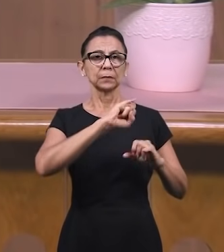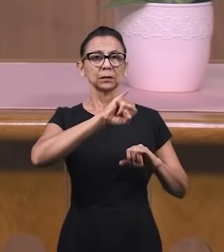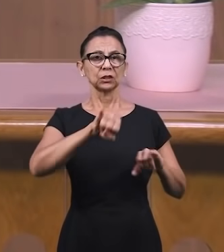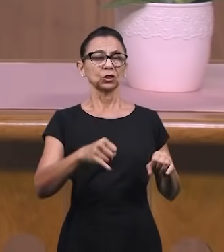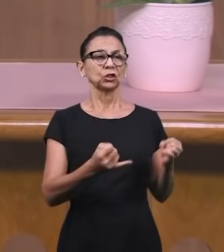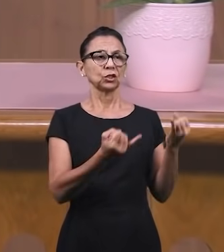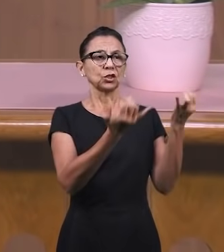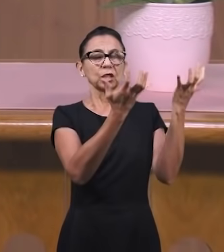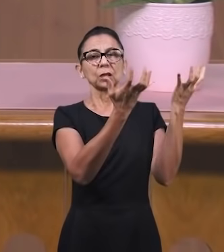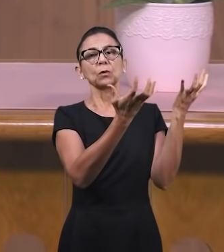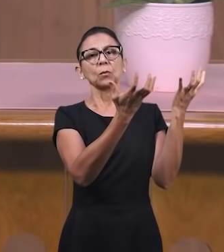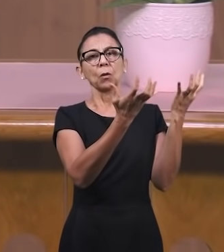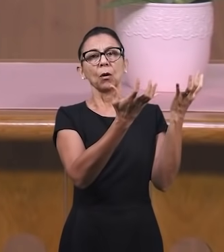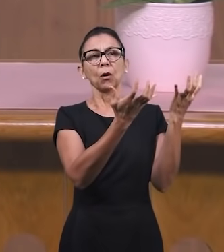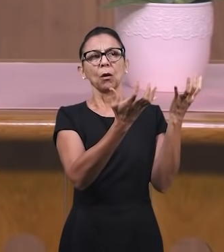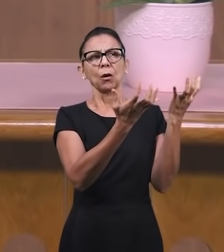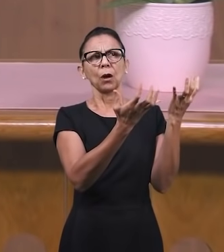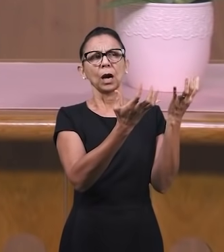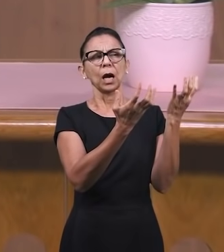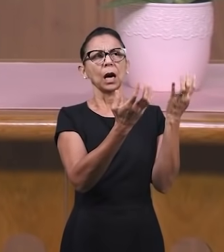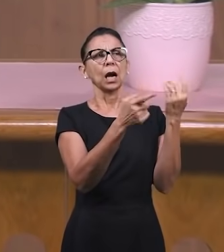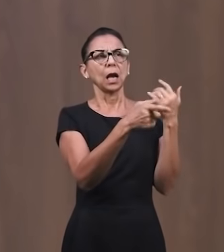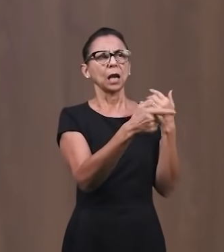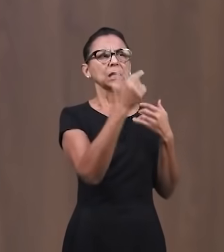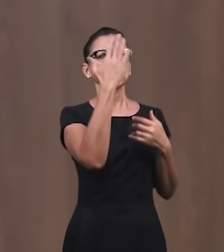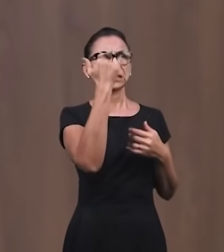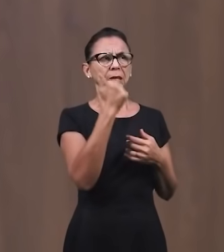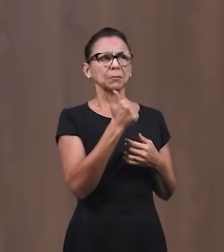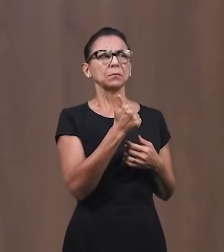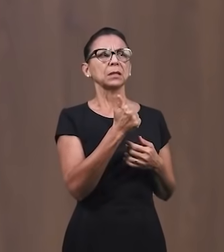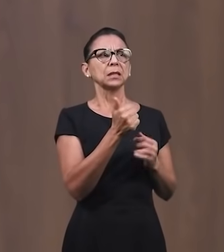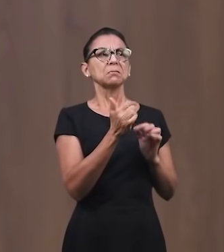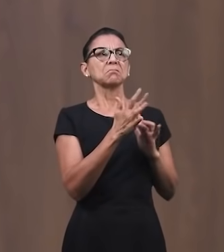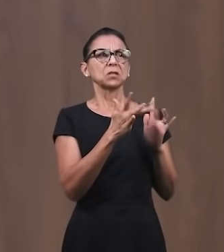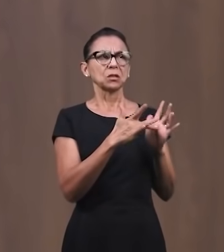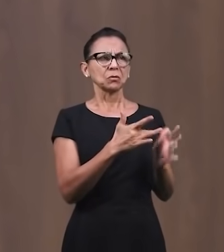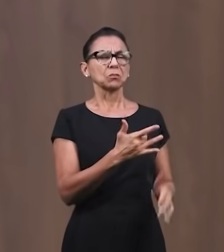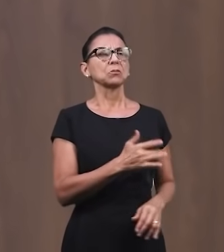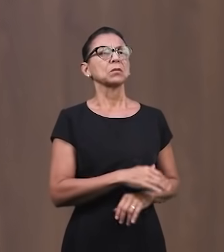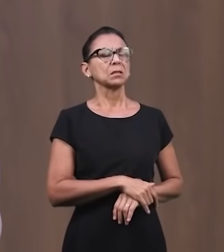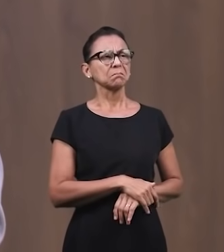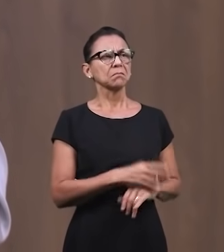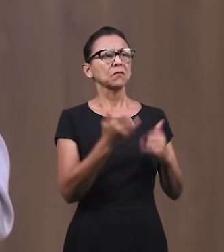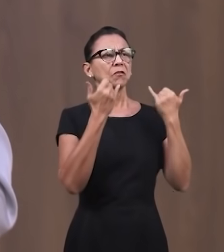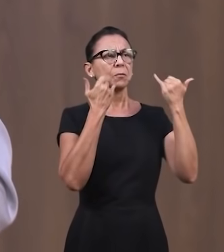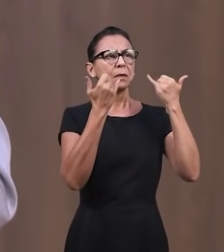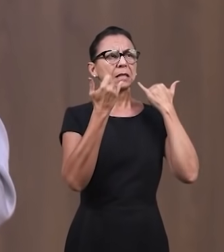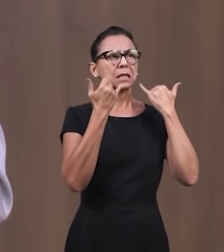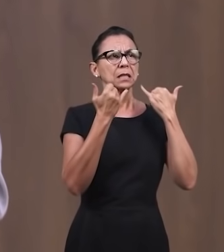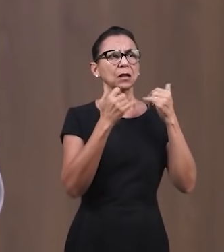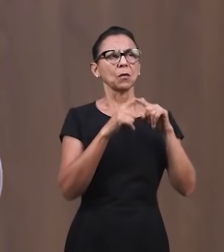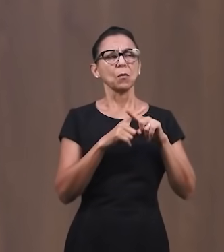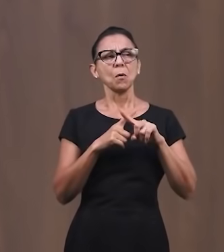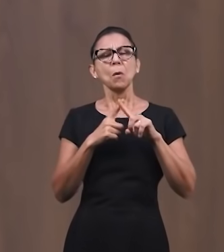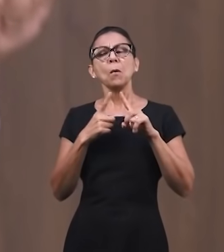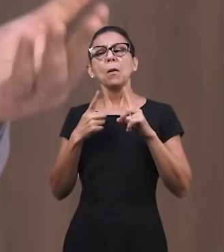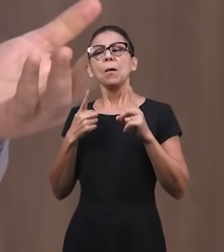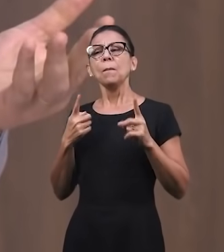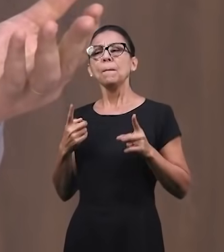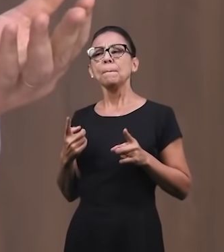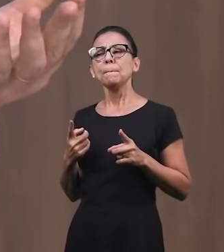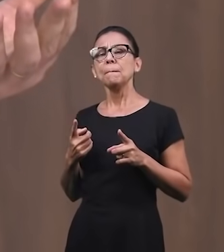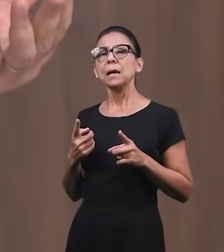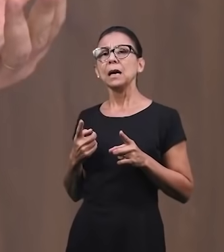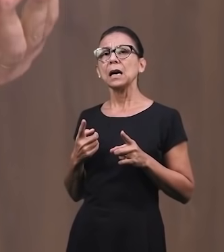ainda não conhecia o Senhor Jesus. Você já percebeu que existe uma diferença em ouvir falar